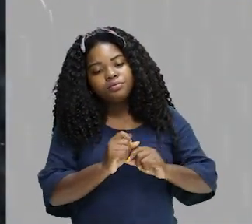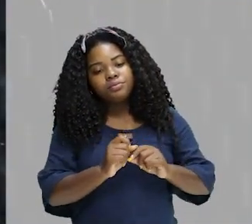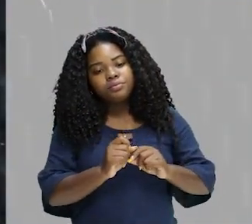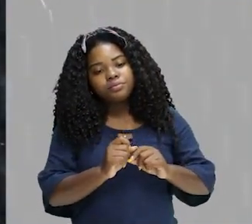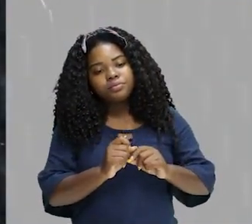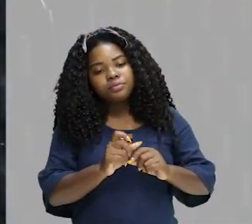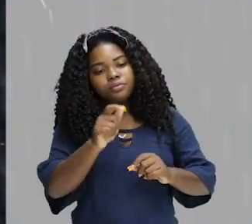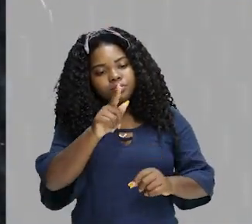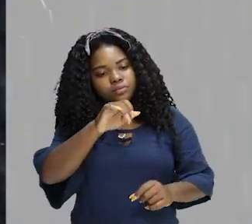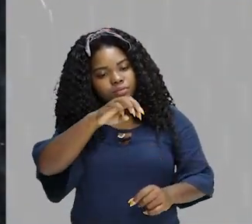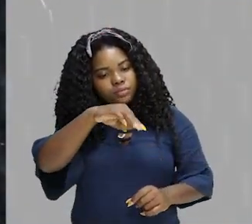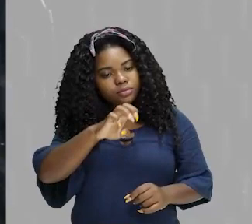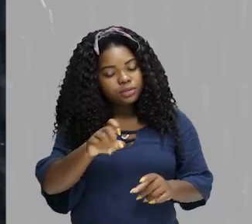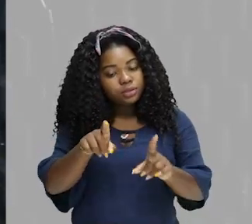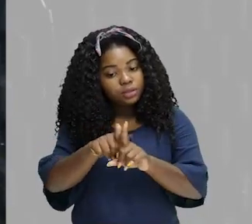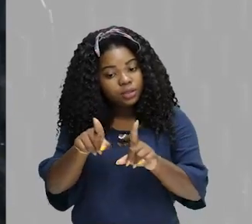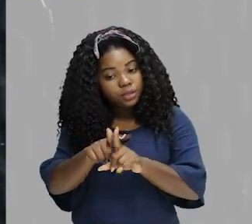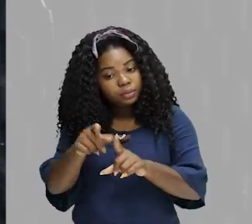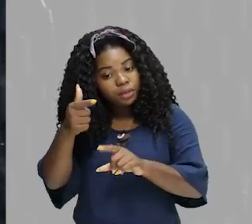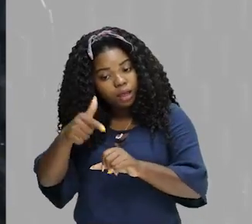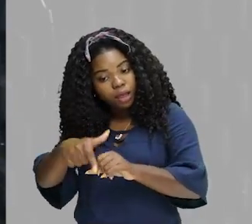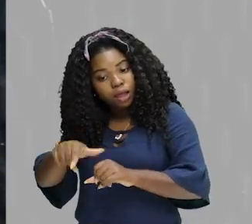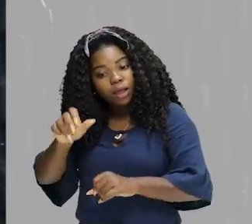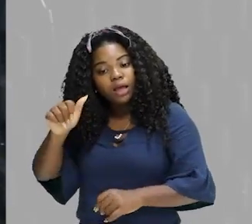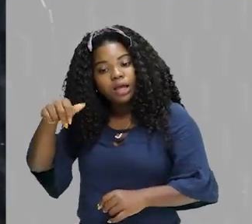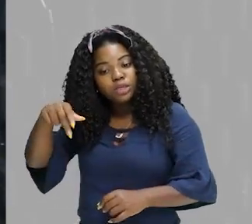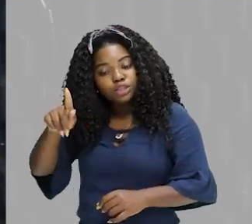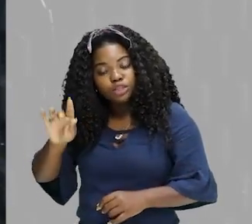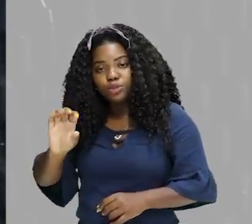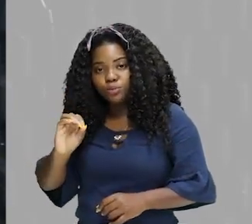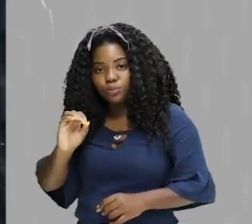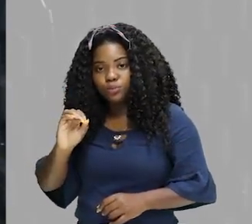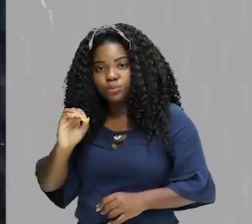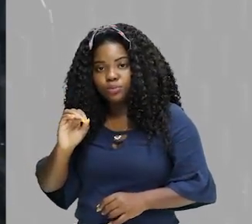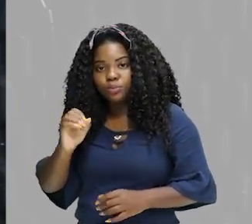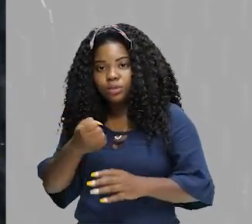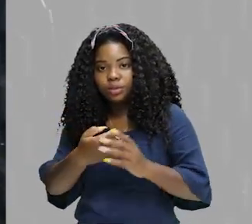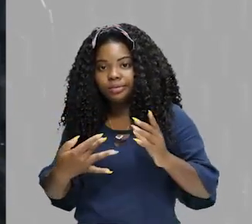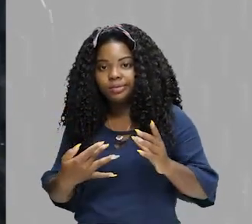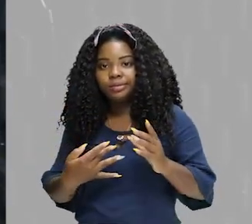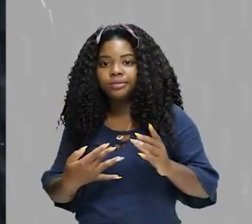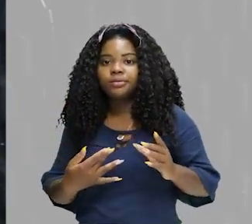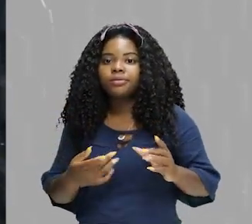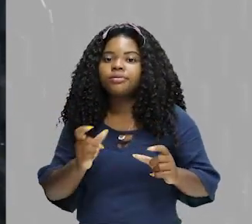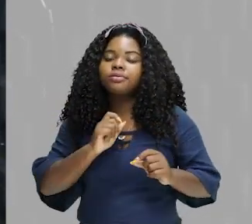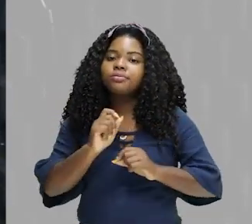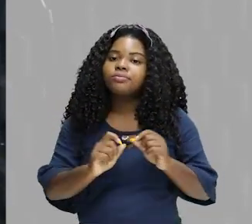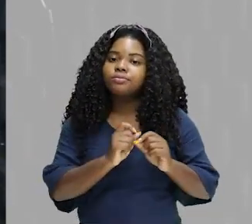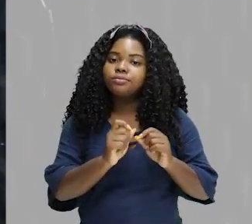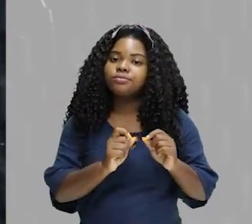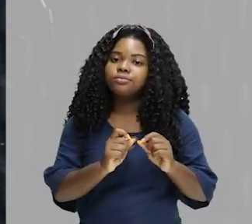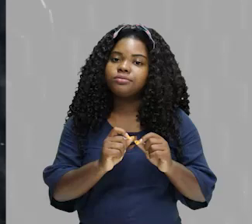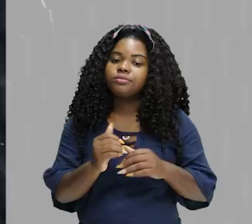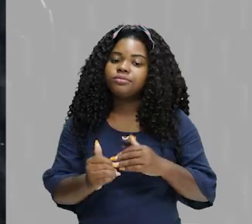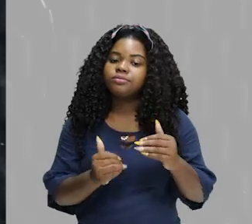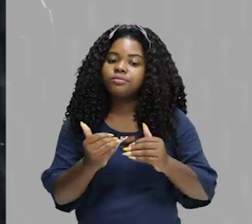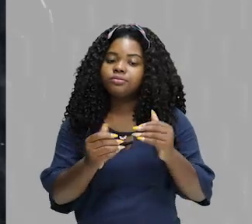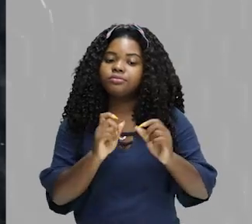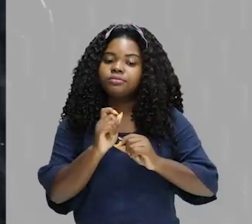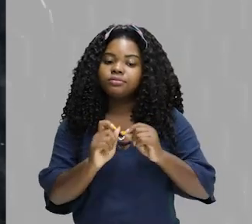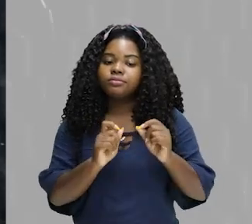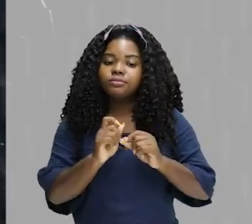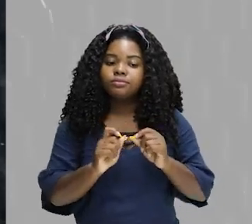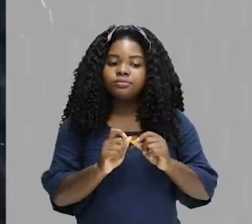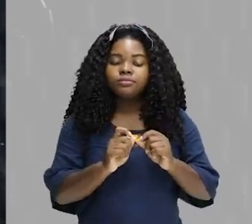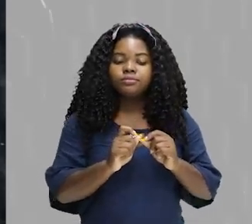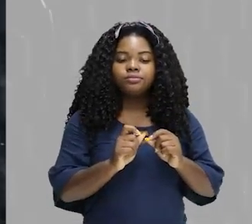nas gimnospermas e vai continuar nas angiospermas. E essa característica ela proporcionou um